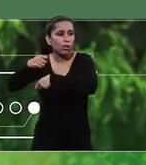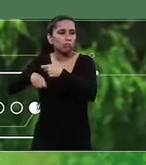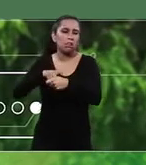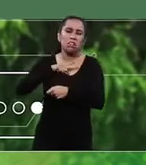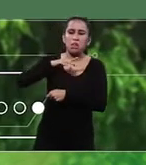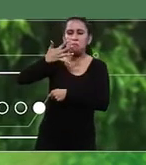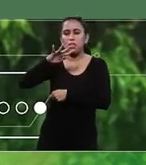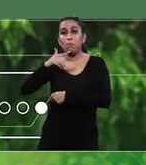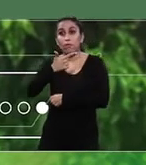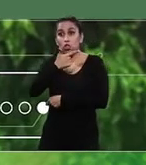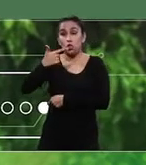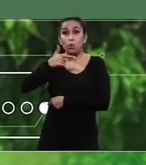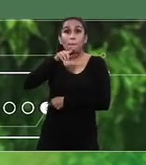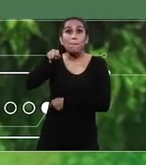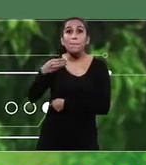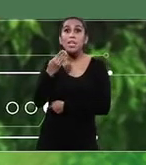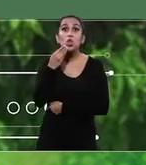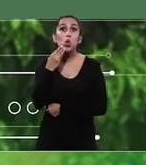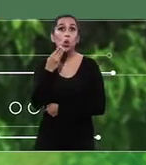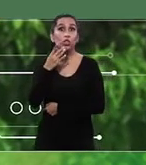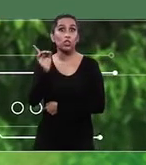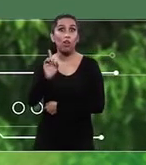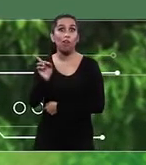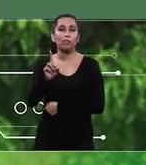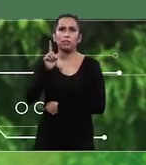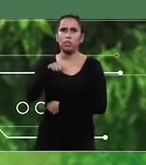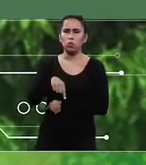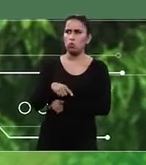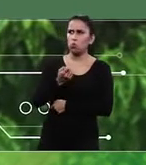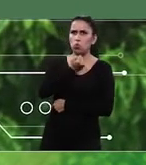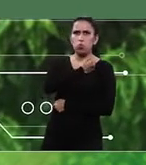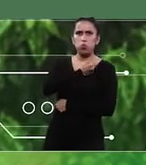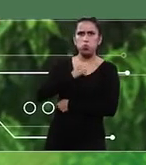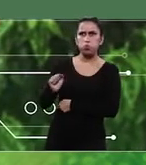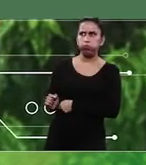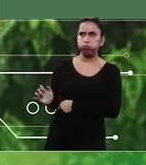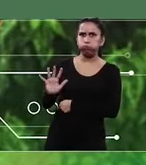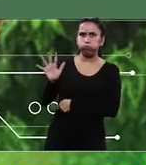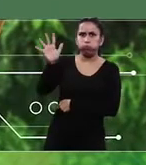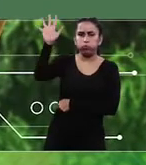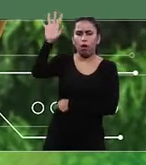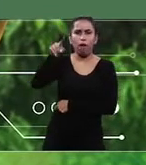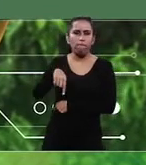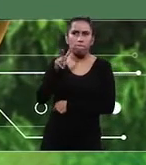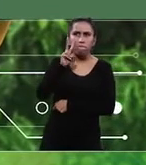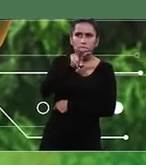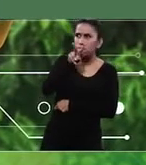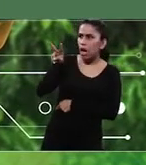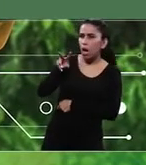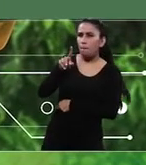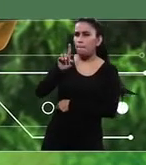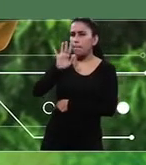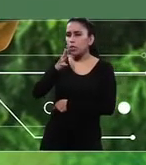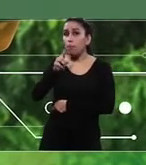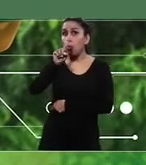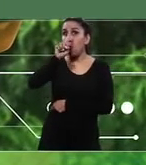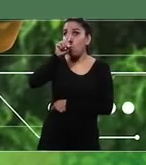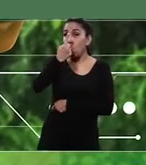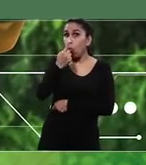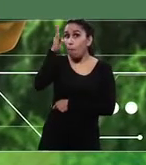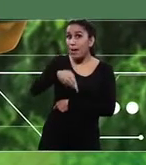US$ 22 bilhões. É um número bastante expressivo, representa 1/5 das exportações do